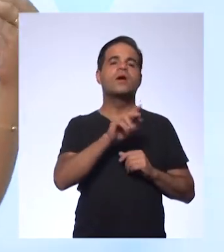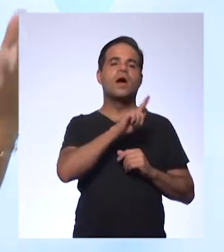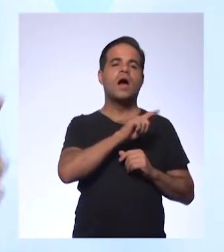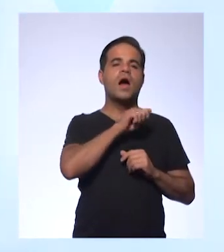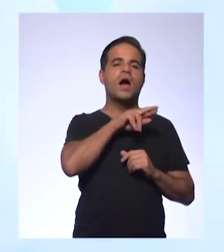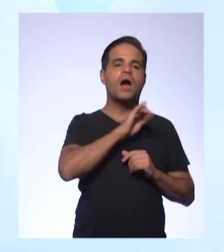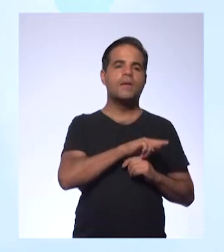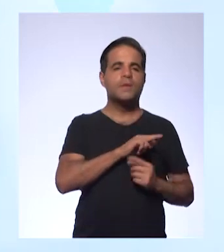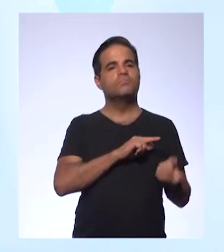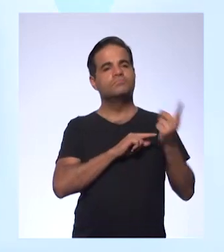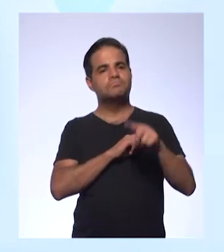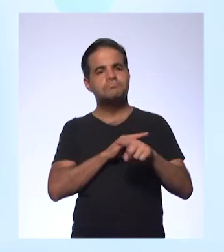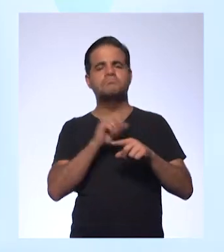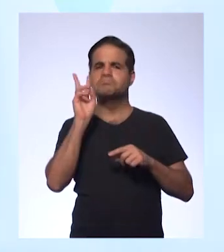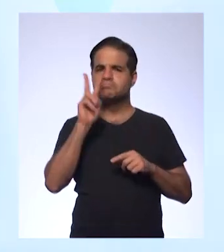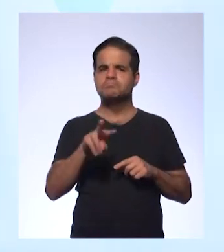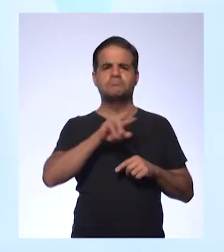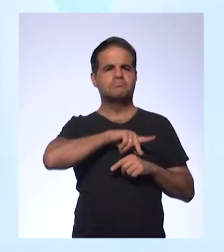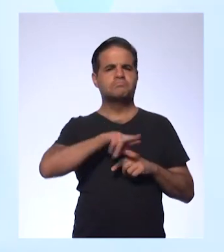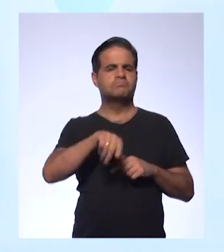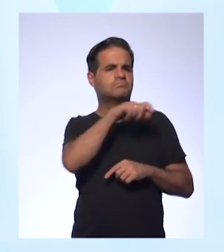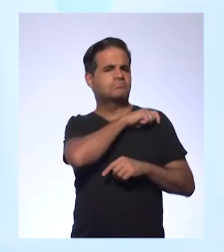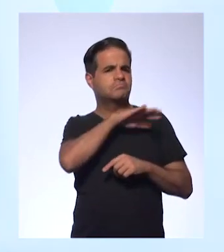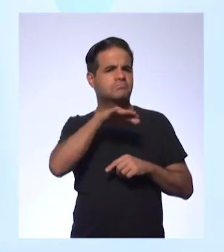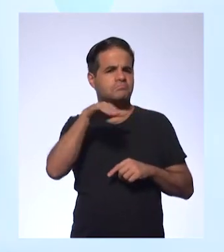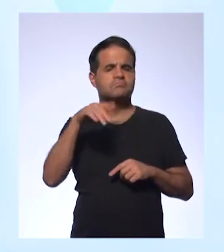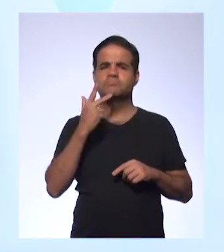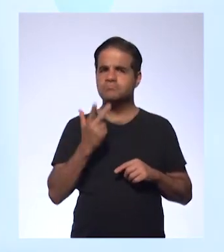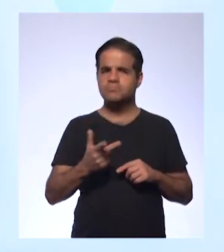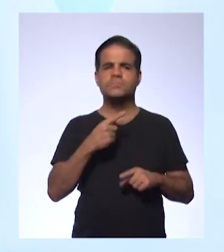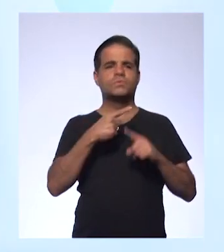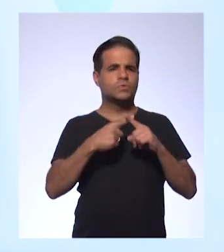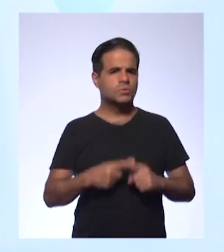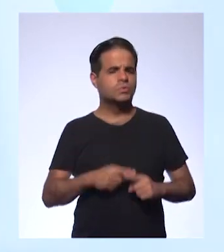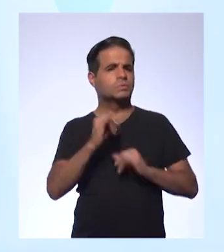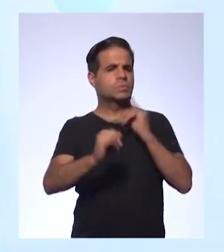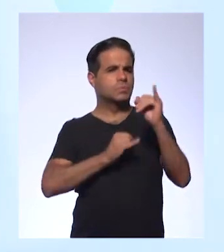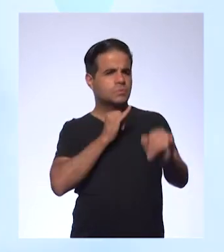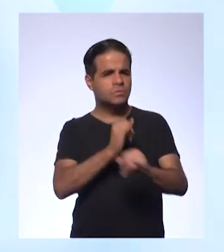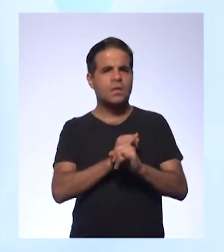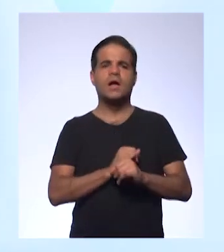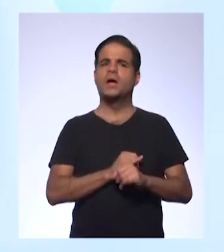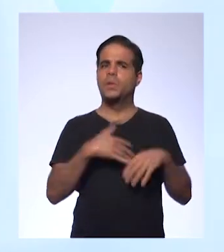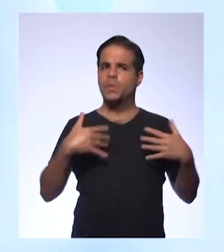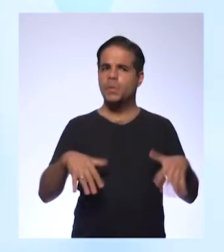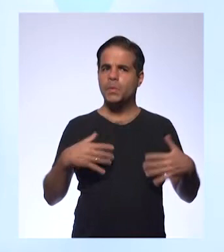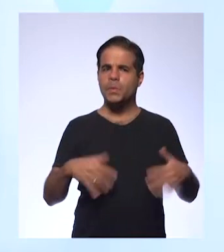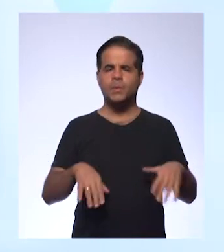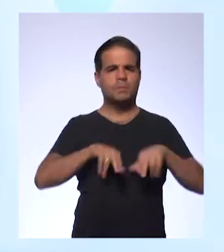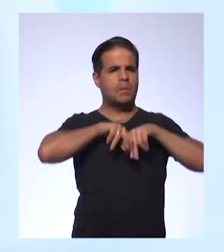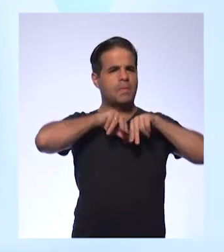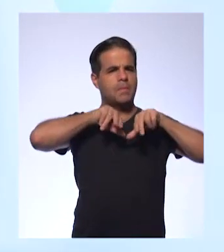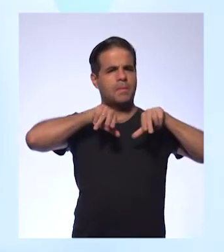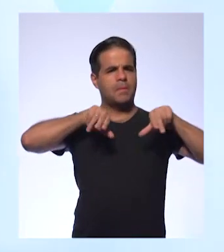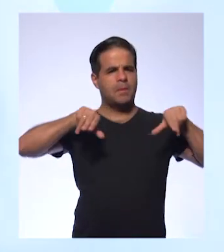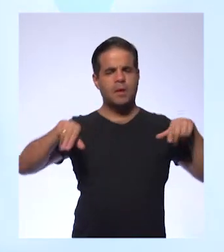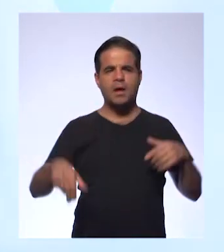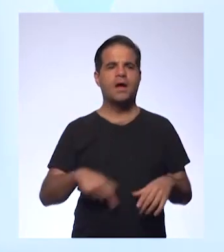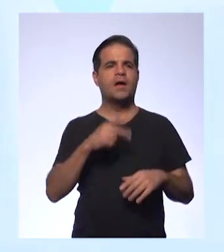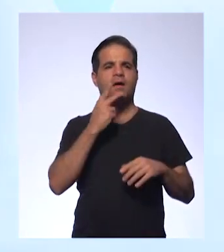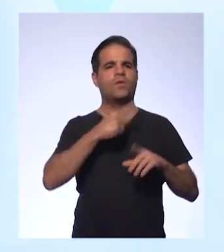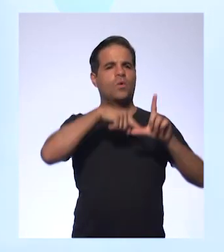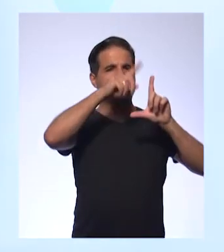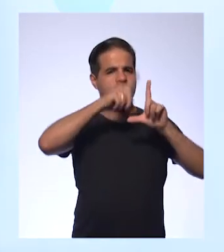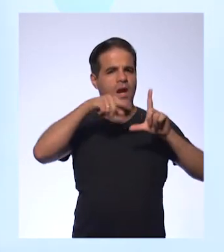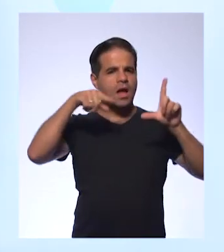Gabriel como de vocês, eu vi que vários alunos falaram de jogos online. Vocês falaram assim uma gama de jogos, falaram dos